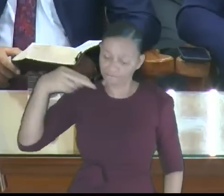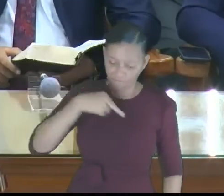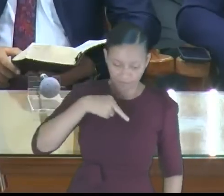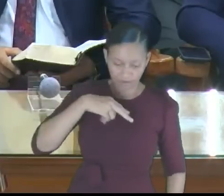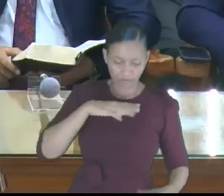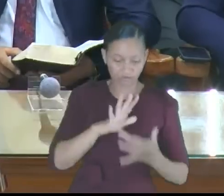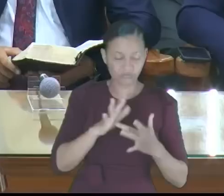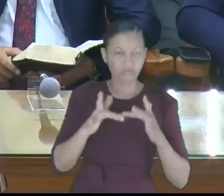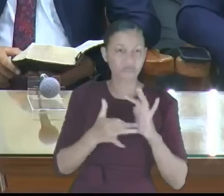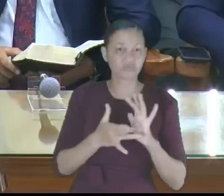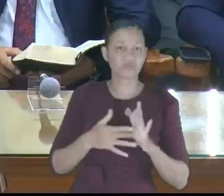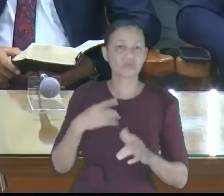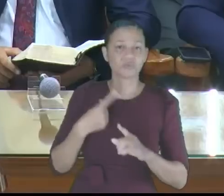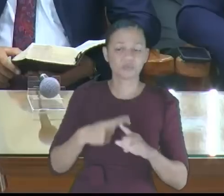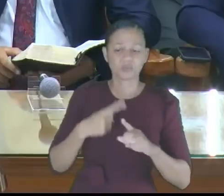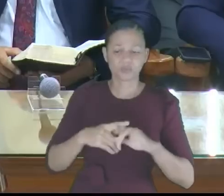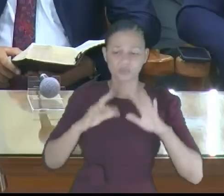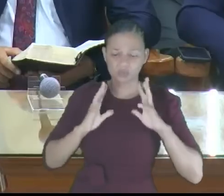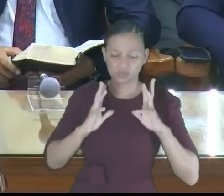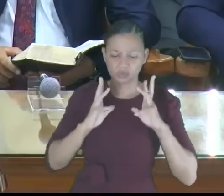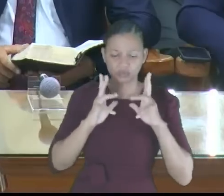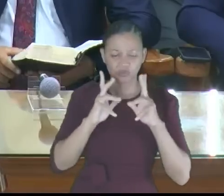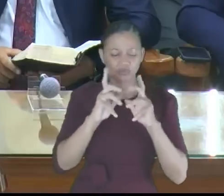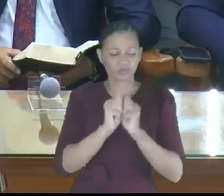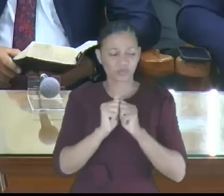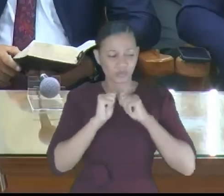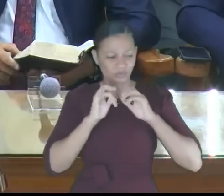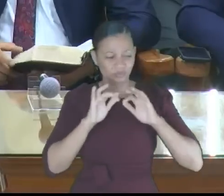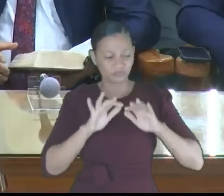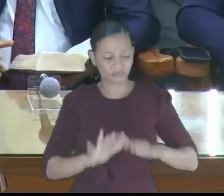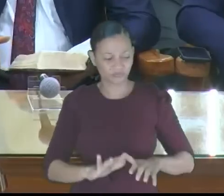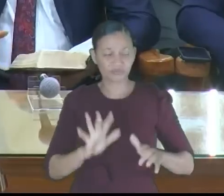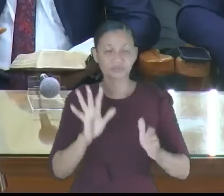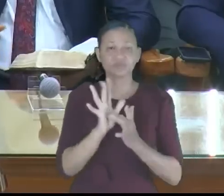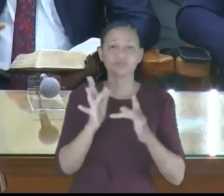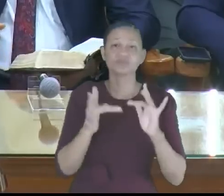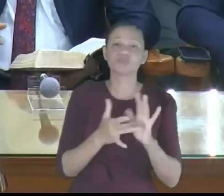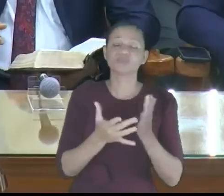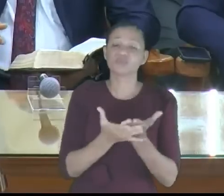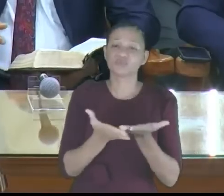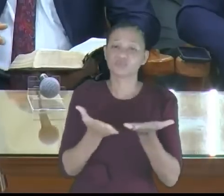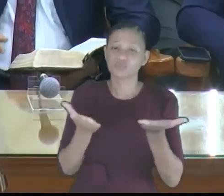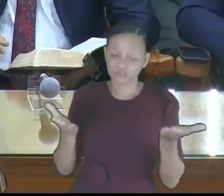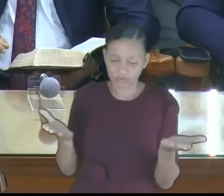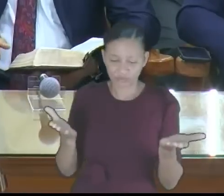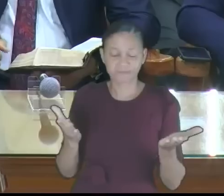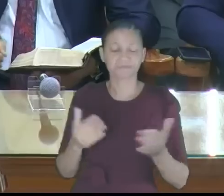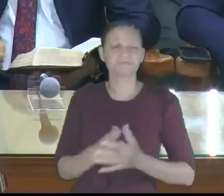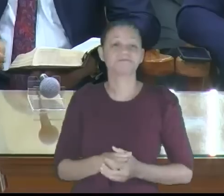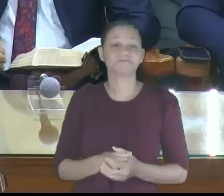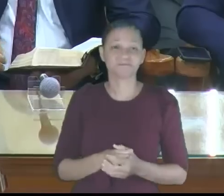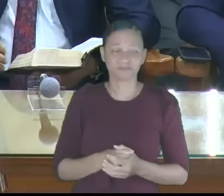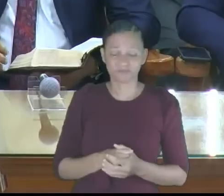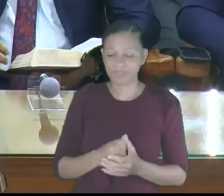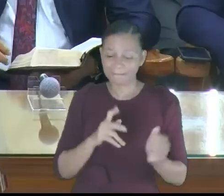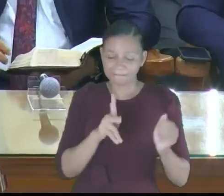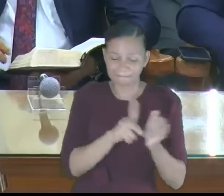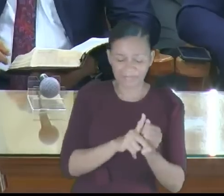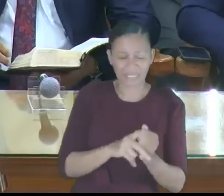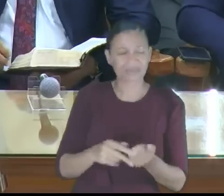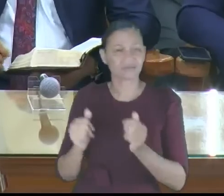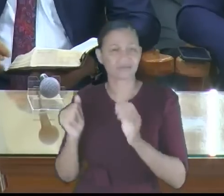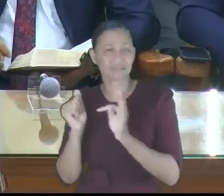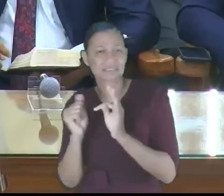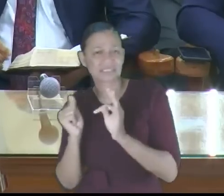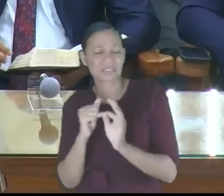por que é que toda bênção vem através de Jesus? Porque os nossos nomes estão em quem? Estão em Jesus. Não está em Pedro, não está em Tiago, não está em